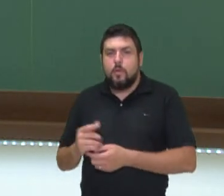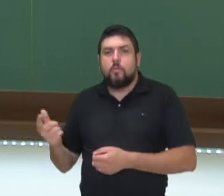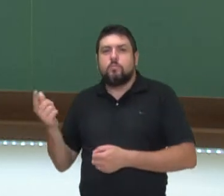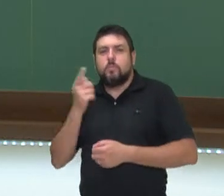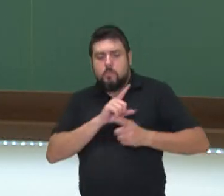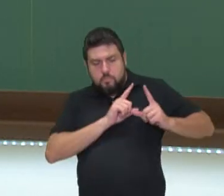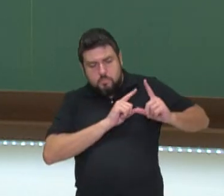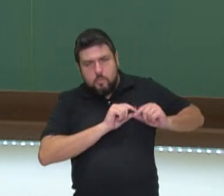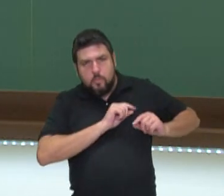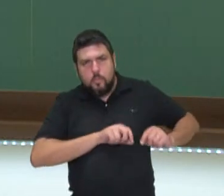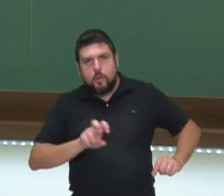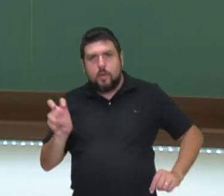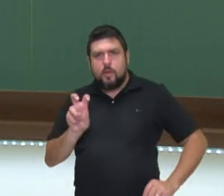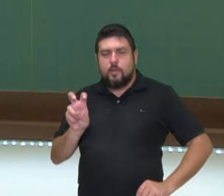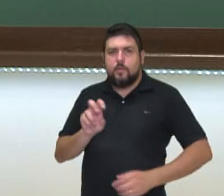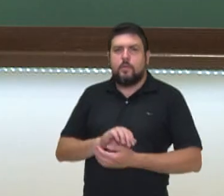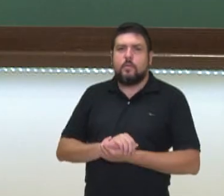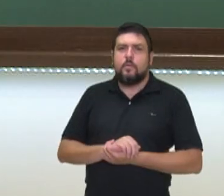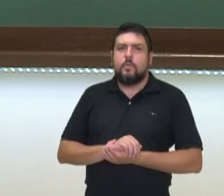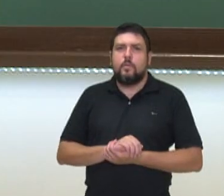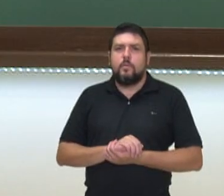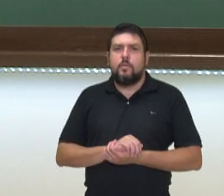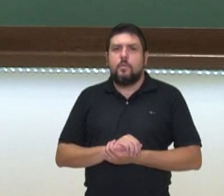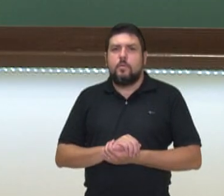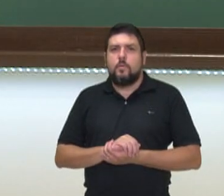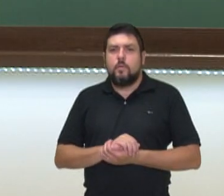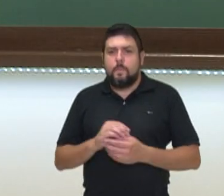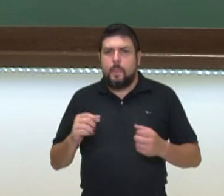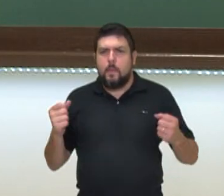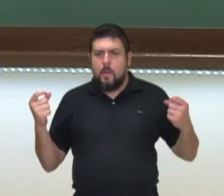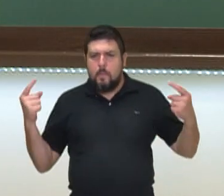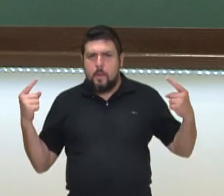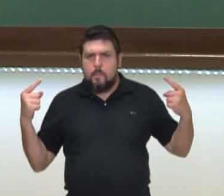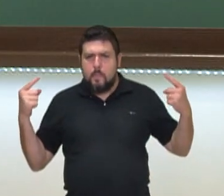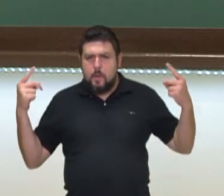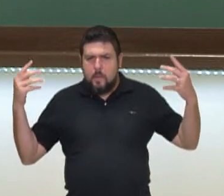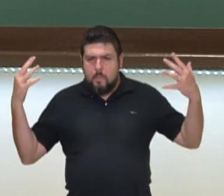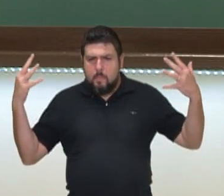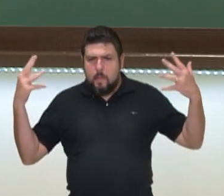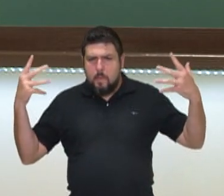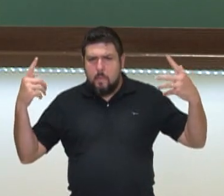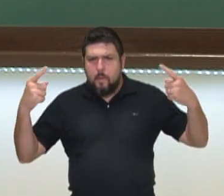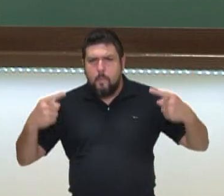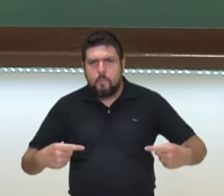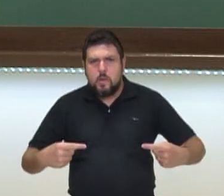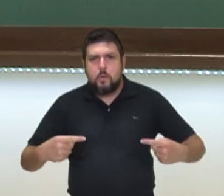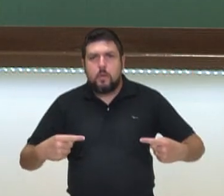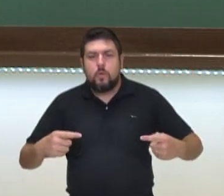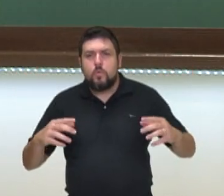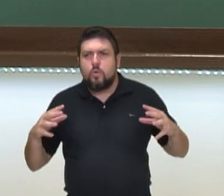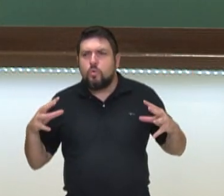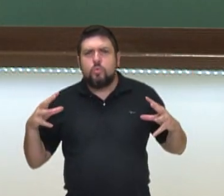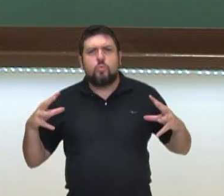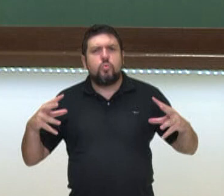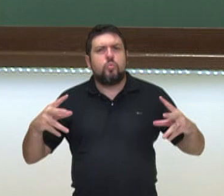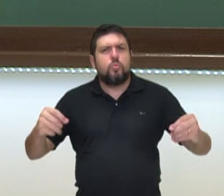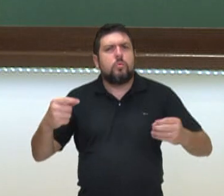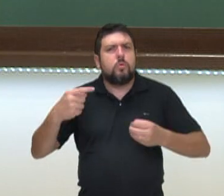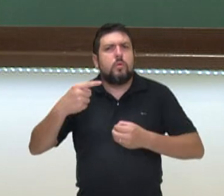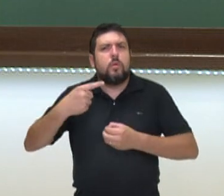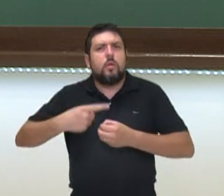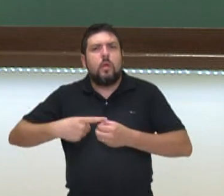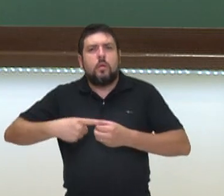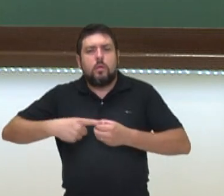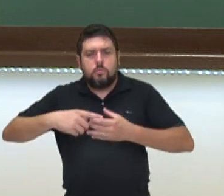o coração aí bateu forte, né? Quando o Brasil era campeão. A cidade inteira estava vestida de verde e